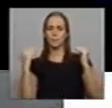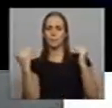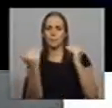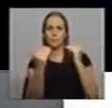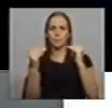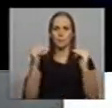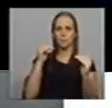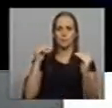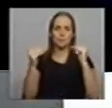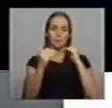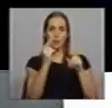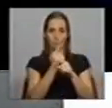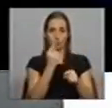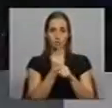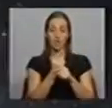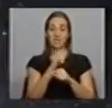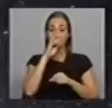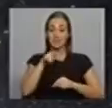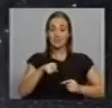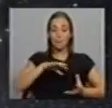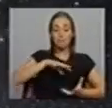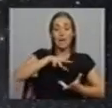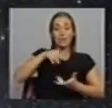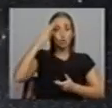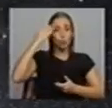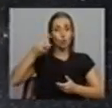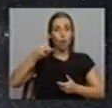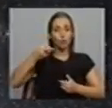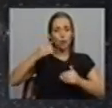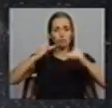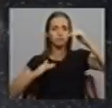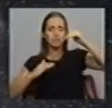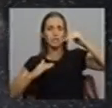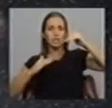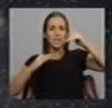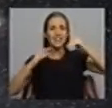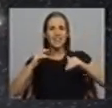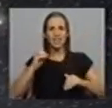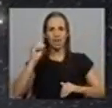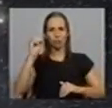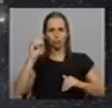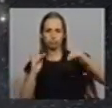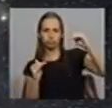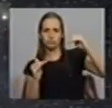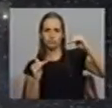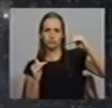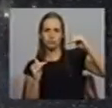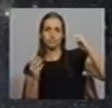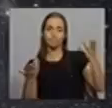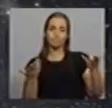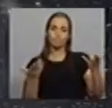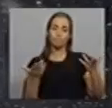gira cerca de 30 graus inclinado em relação precisamente ao plano da eclíptica. Ora, todas as